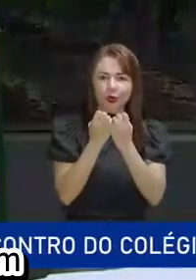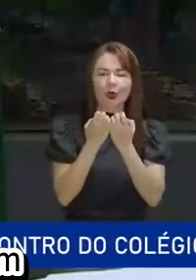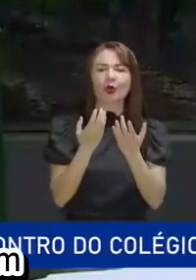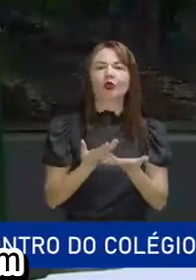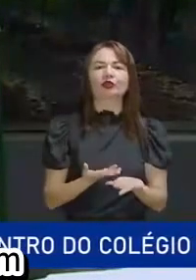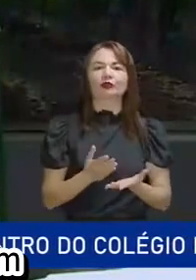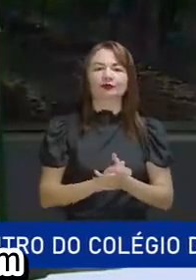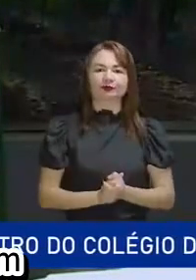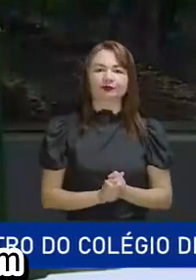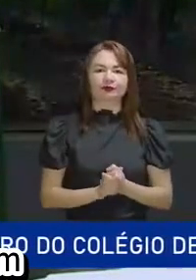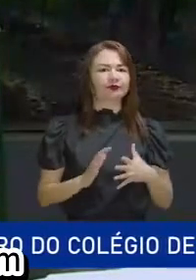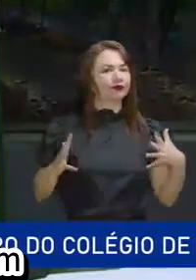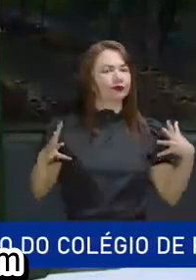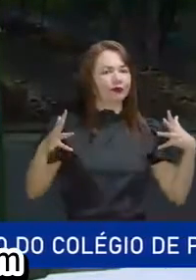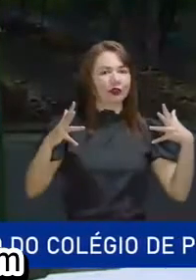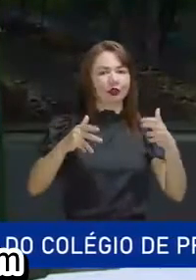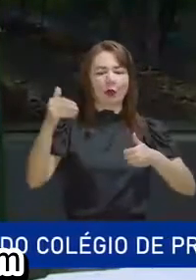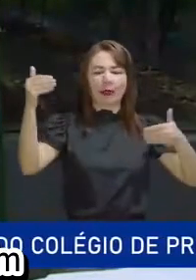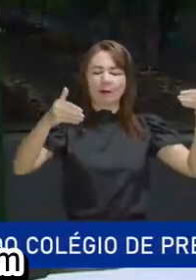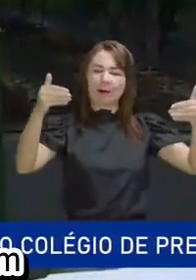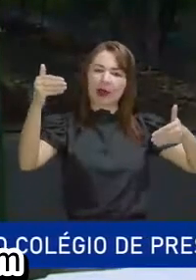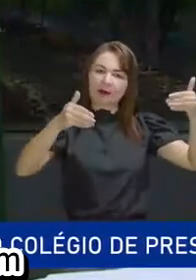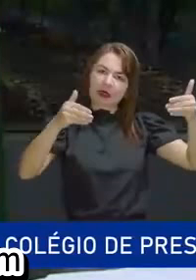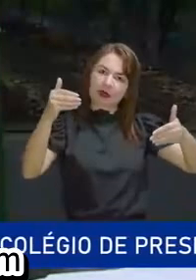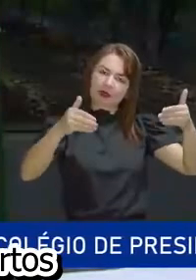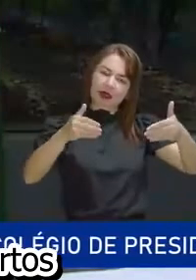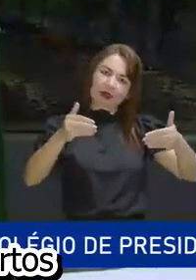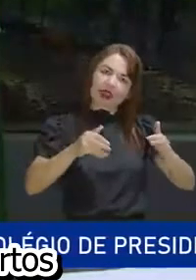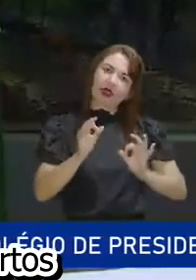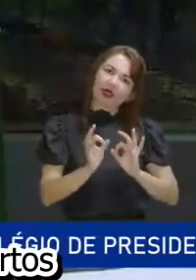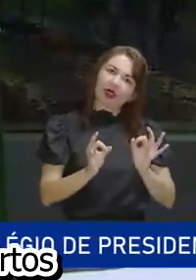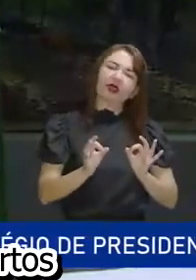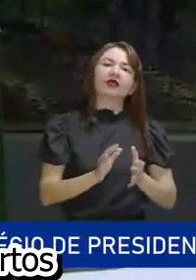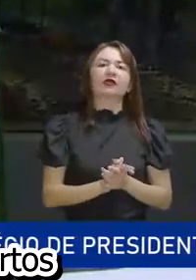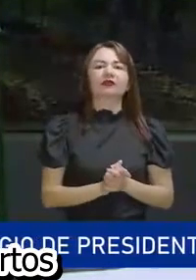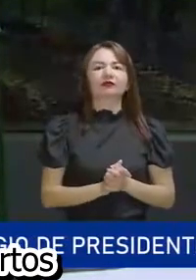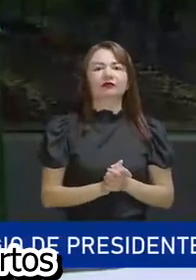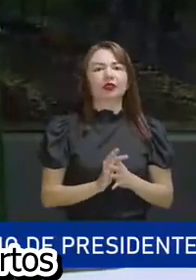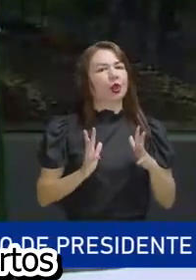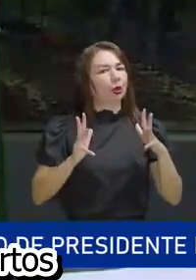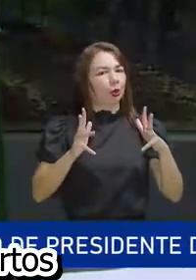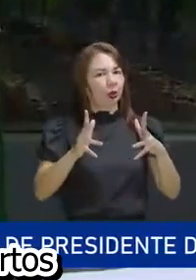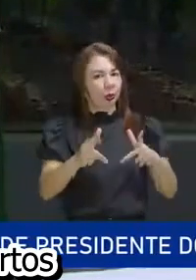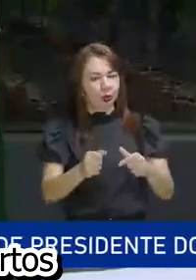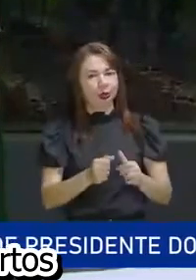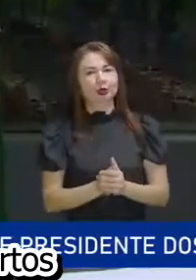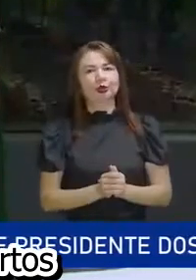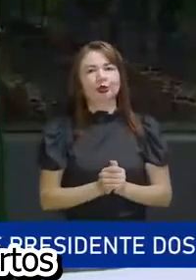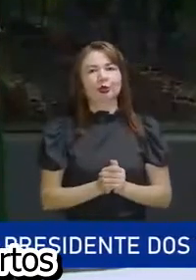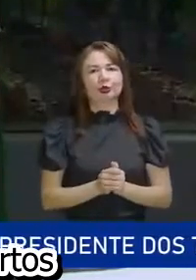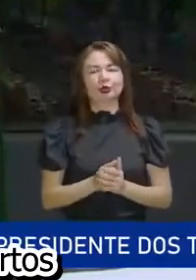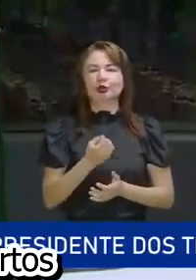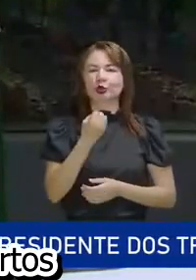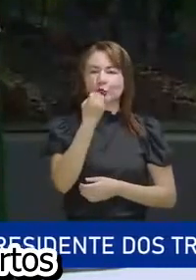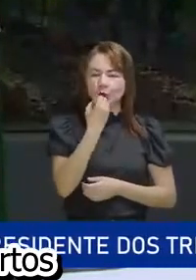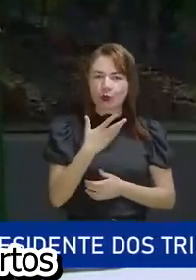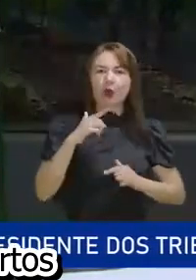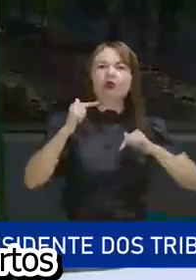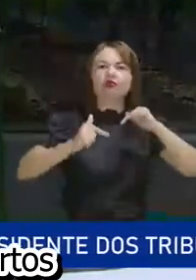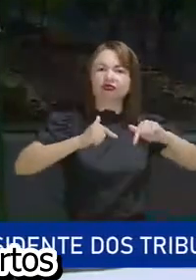Regionais Eleitorais esta reunião, e desejo também a todos um período muito profícuo de